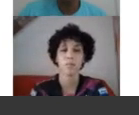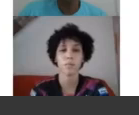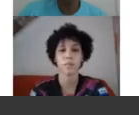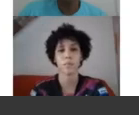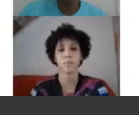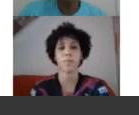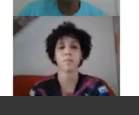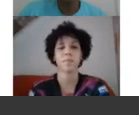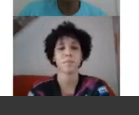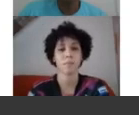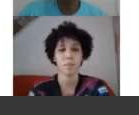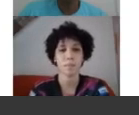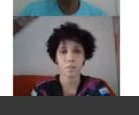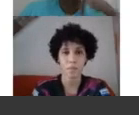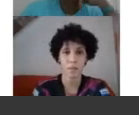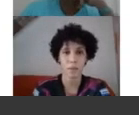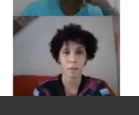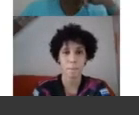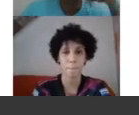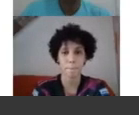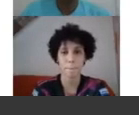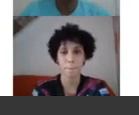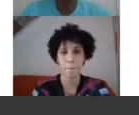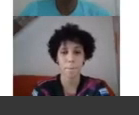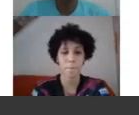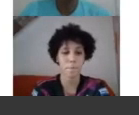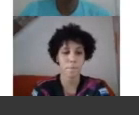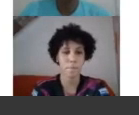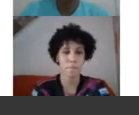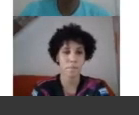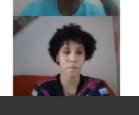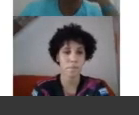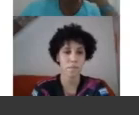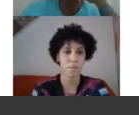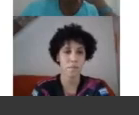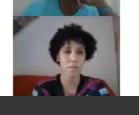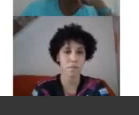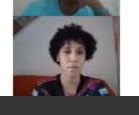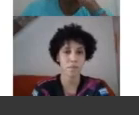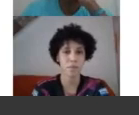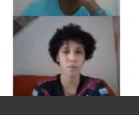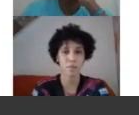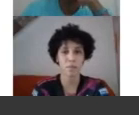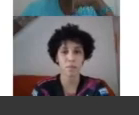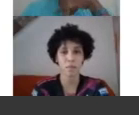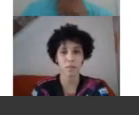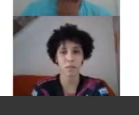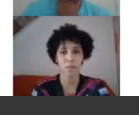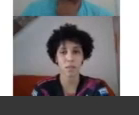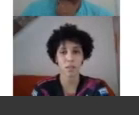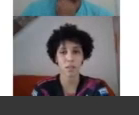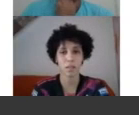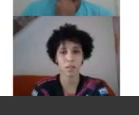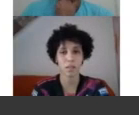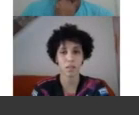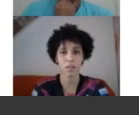né. Então, com a palavra para o professor Romilson e o PIBID multidisciplinar de Ciências Naturais e